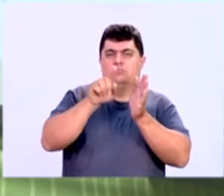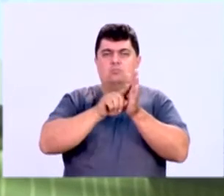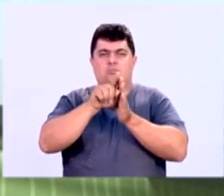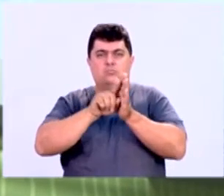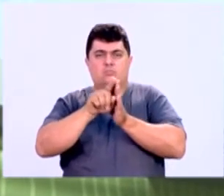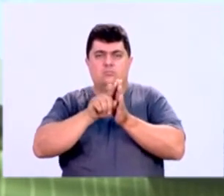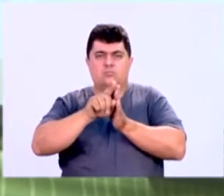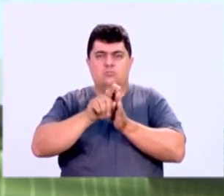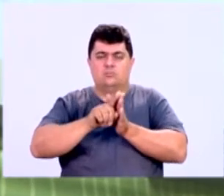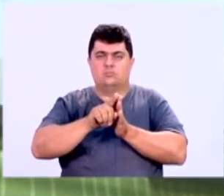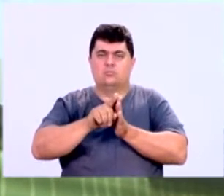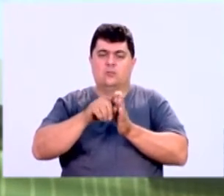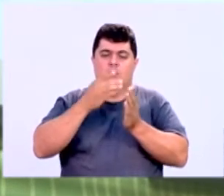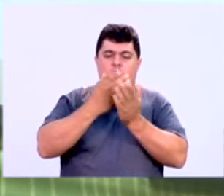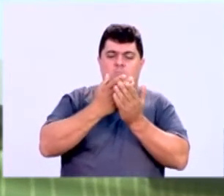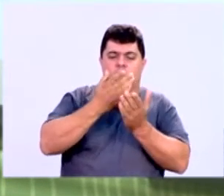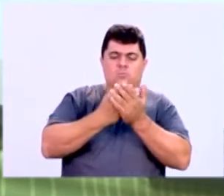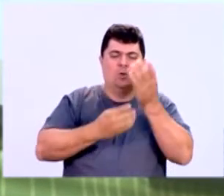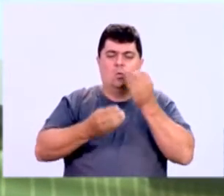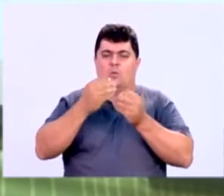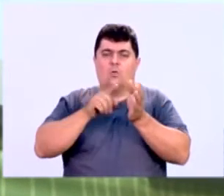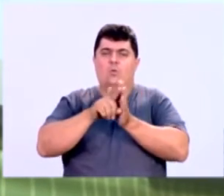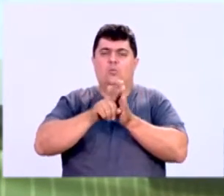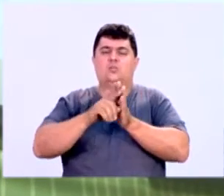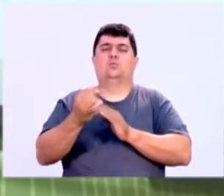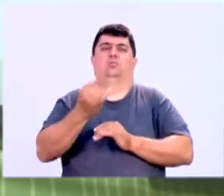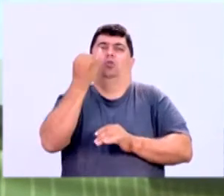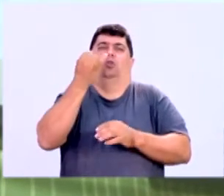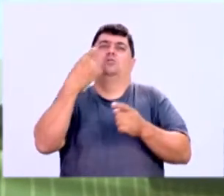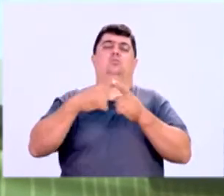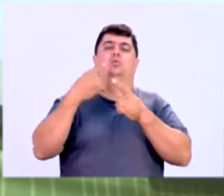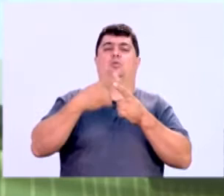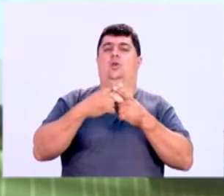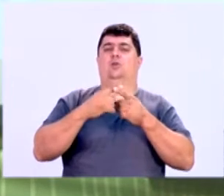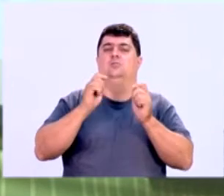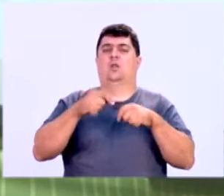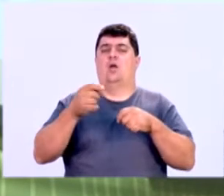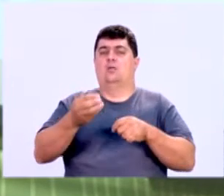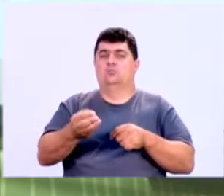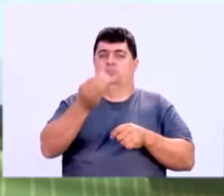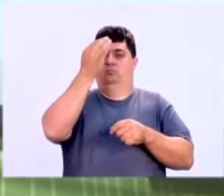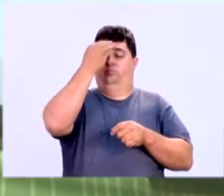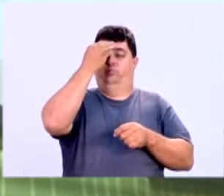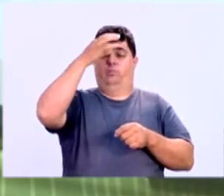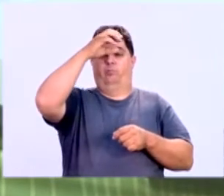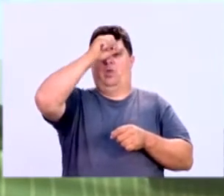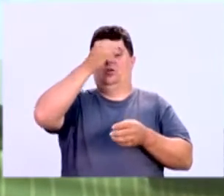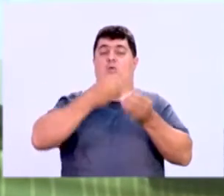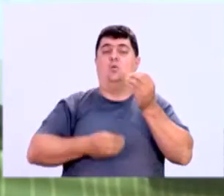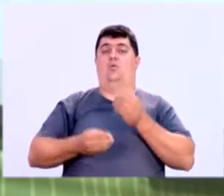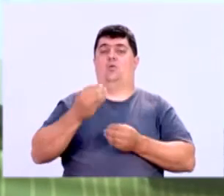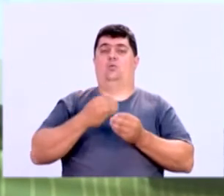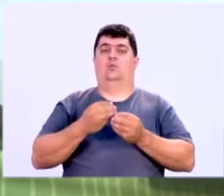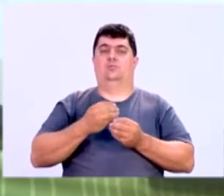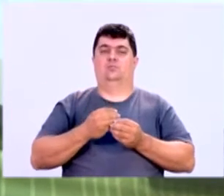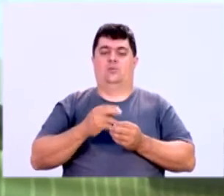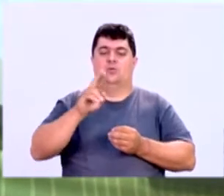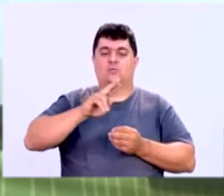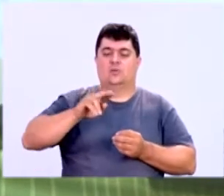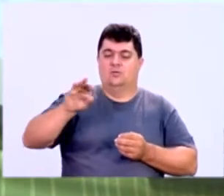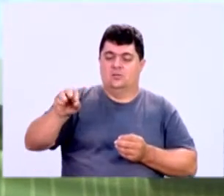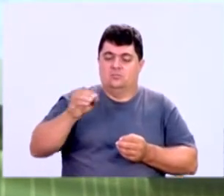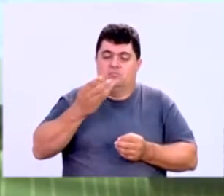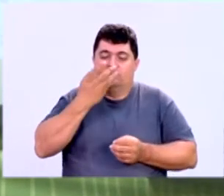né, o seu estudo de como que a pesquisa pode influenciar no aprendizagem dos alunos, usando crianças